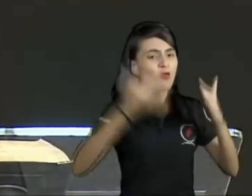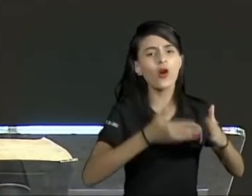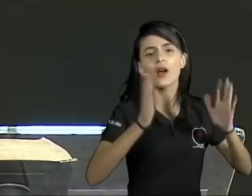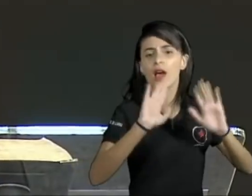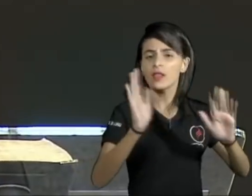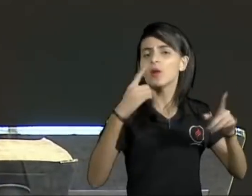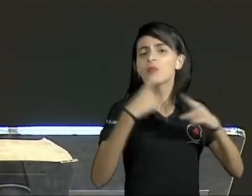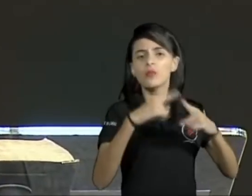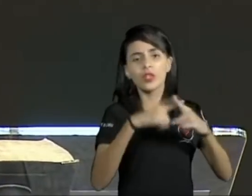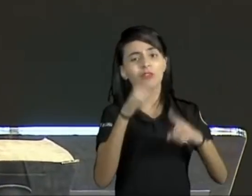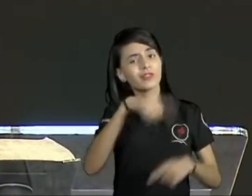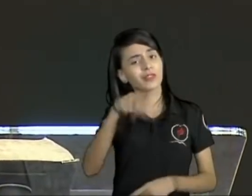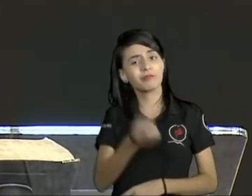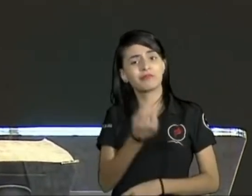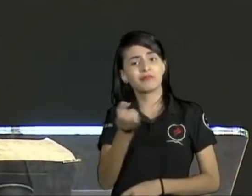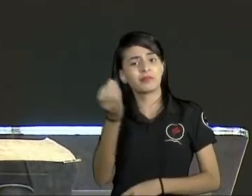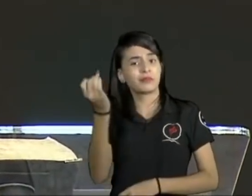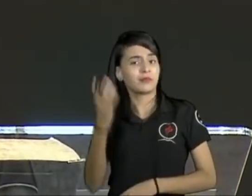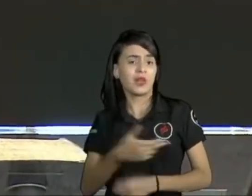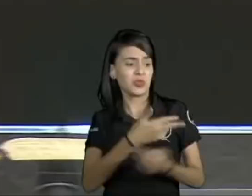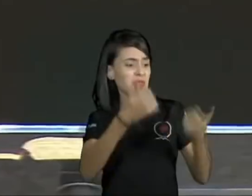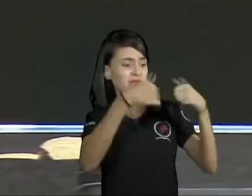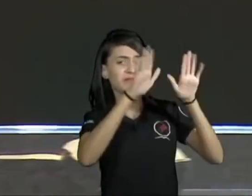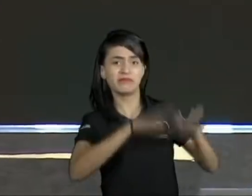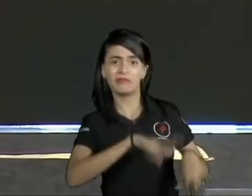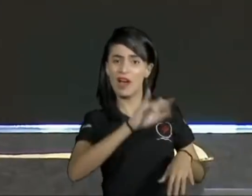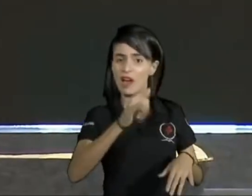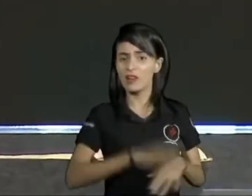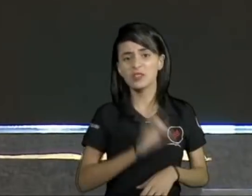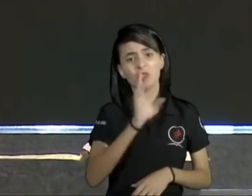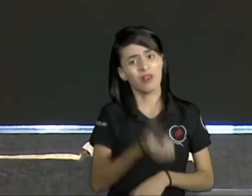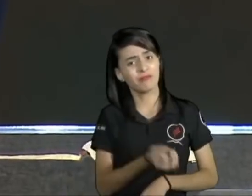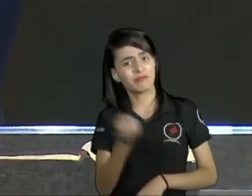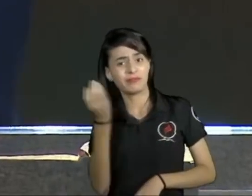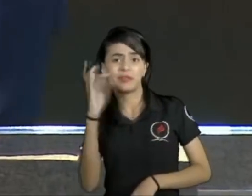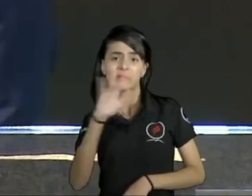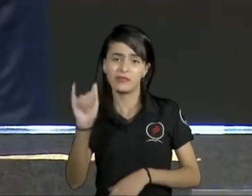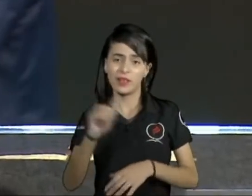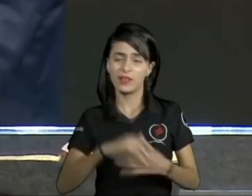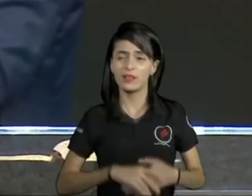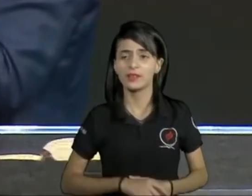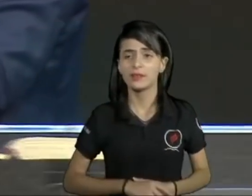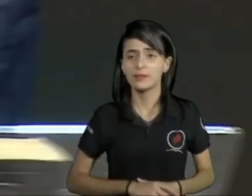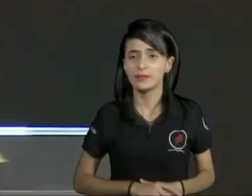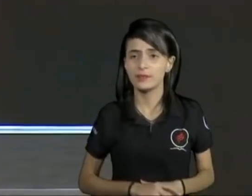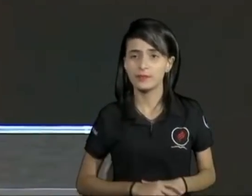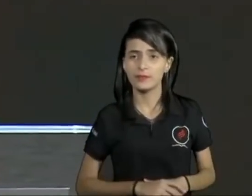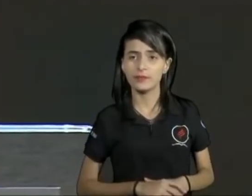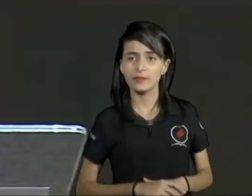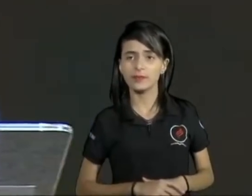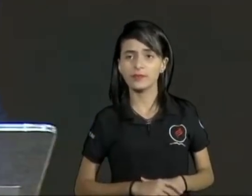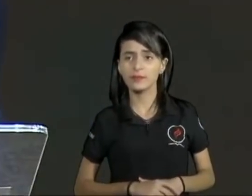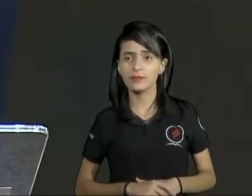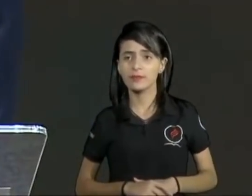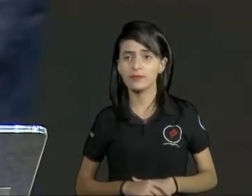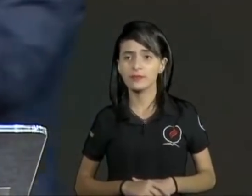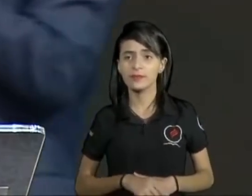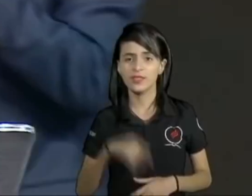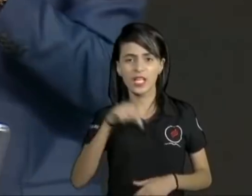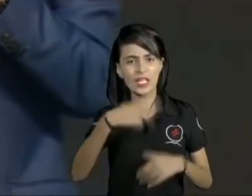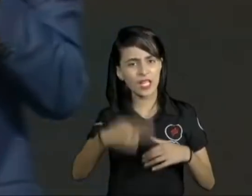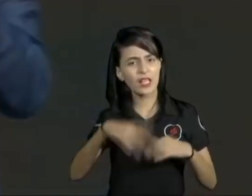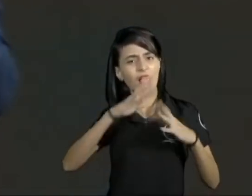porque você é Peregrino e Forasteiro você tá de passagem aqui meu amado irmão você tá de